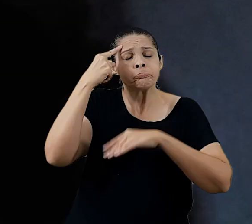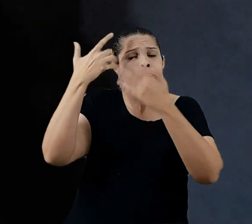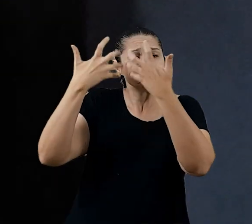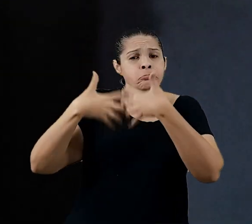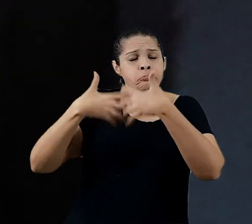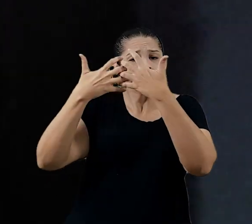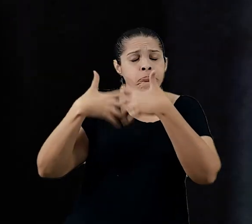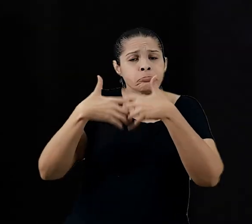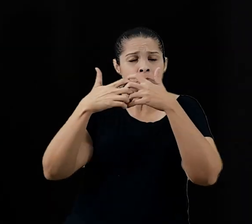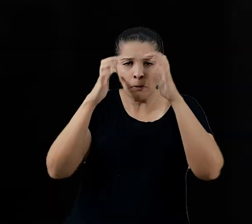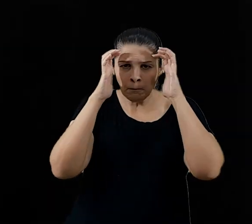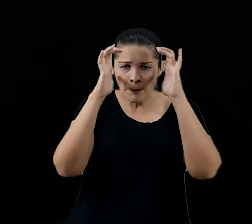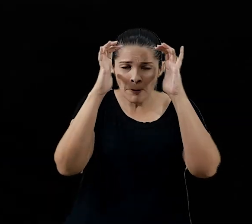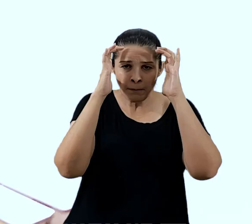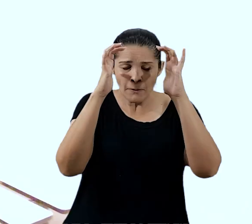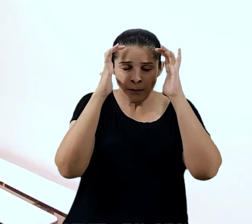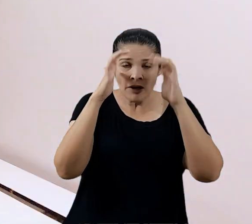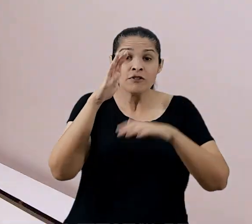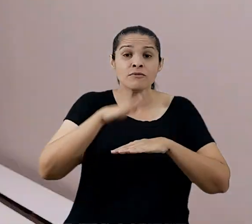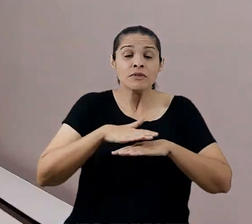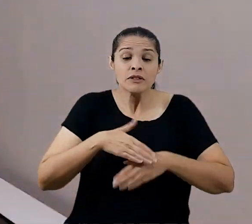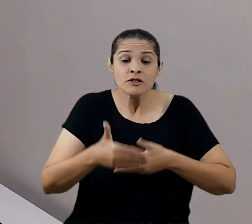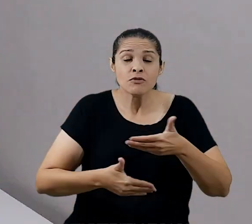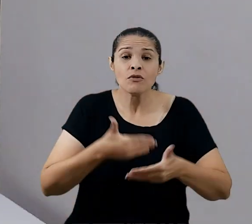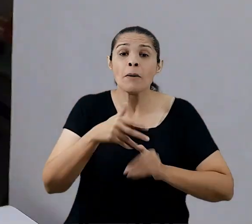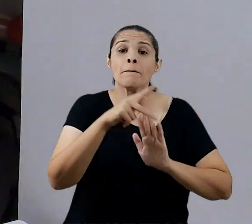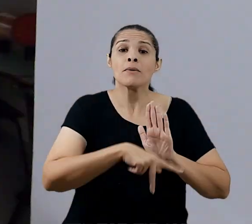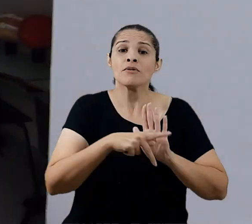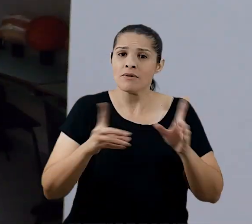meio de projetos didáticos.